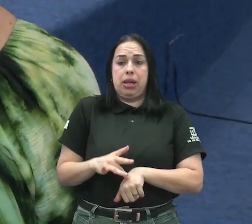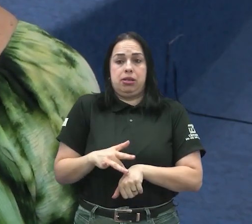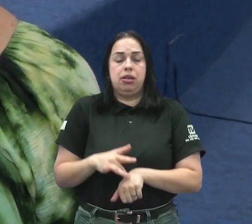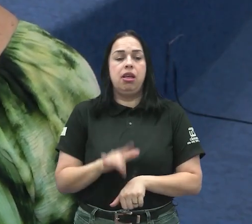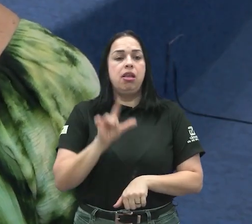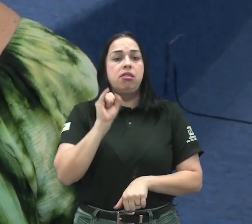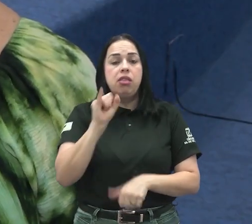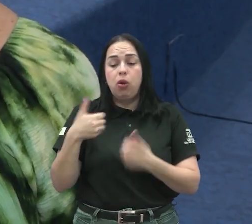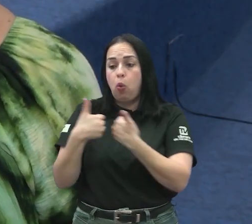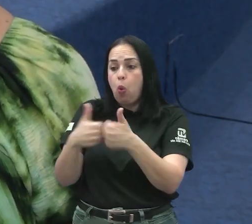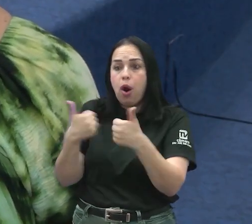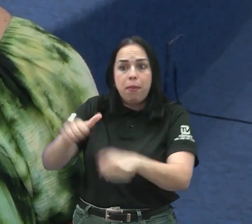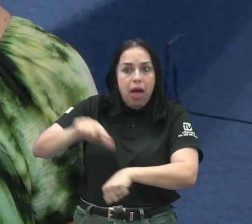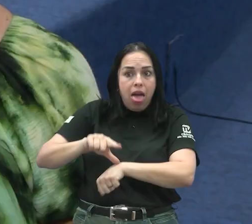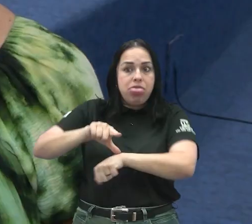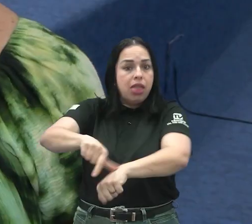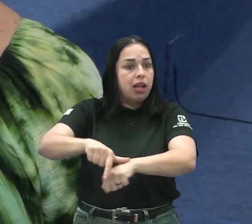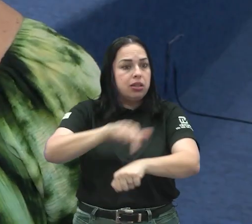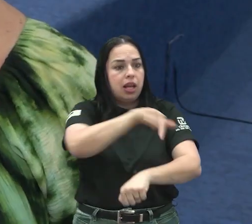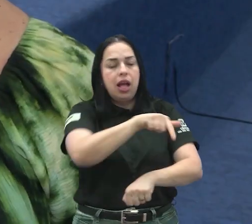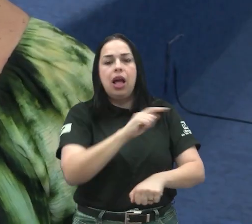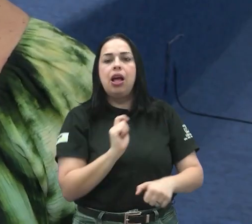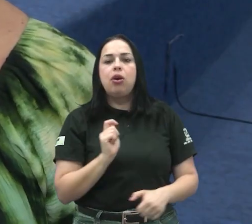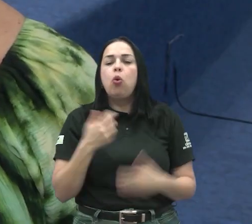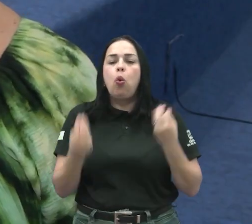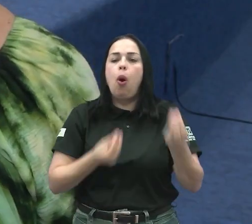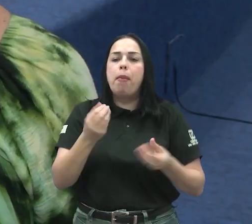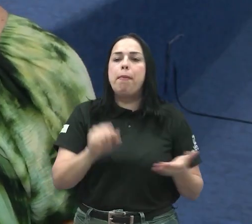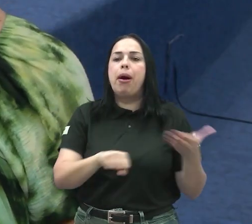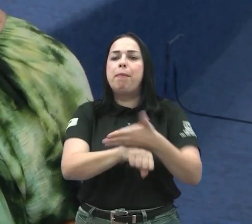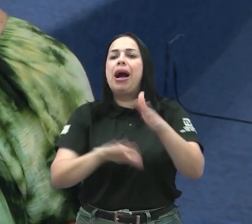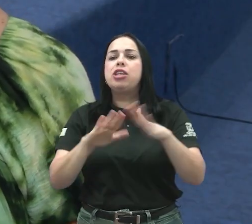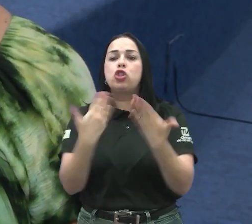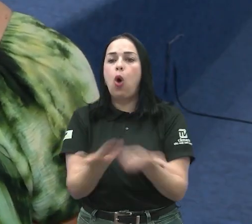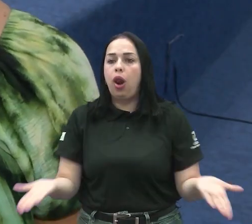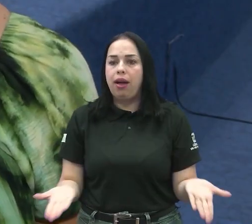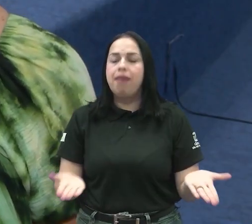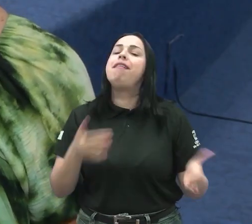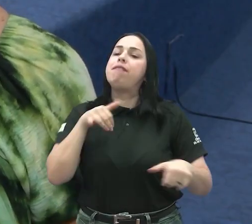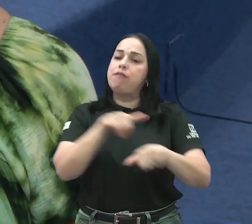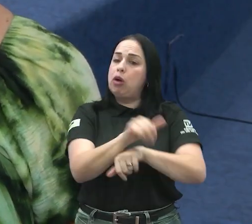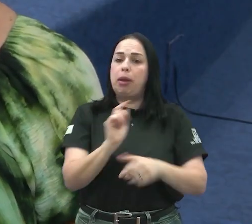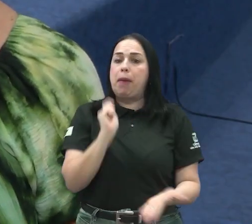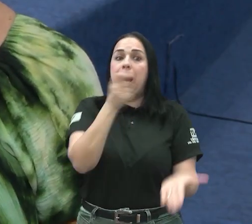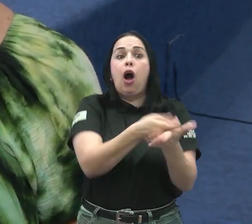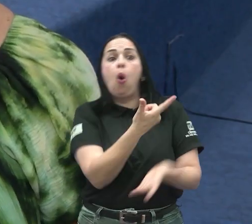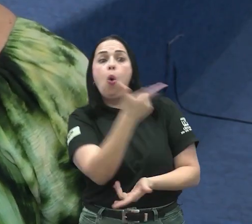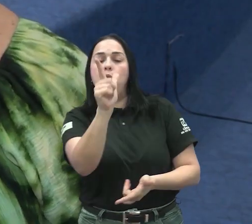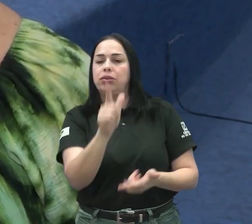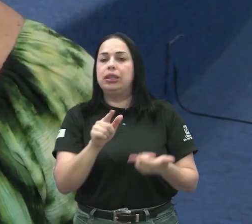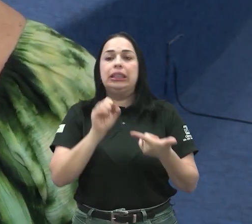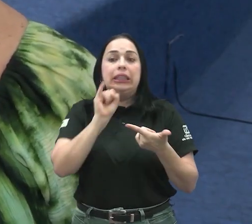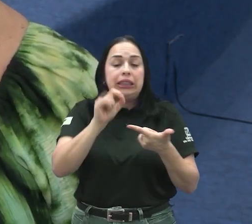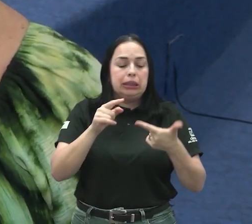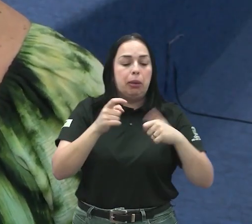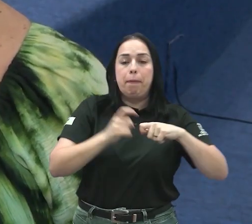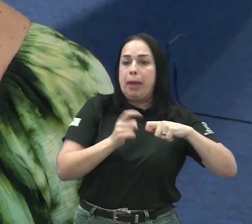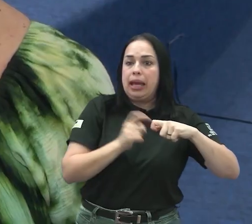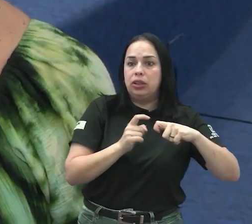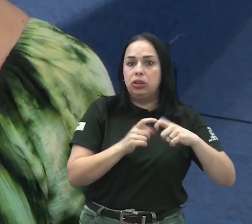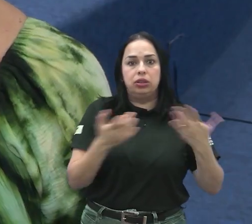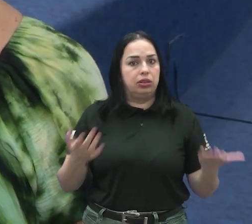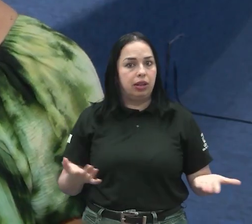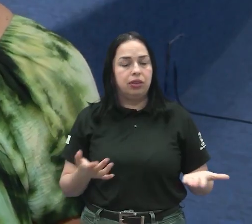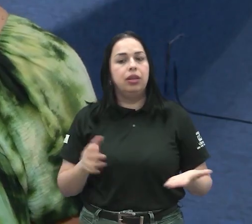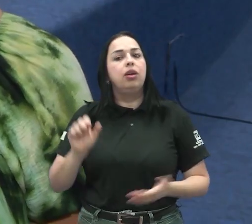um absurdo. Quando atrasa, estudante não vai para a escola, porque estudante não tem dinheiro para pagar Uber. Não vai para a escola. Se você tem uma consulta, não vai para a